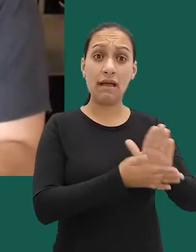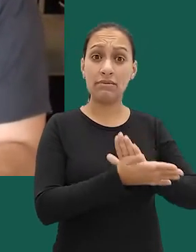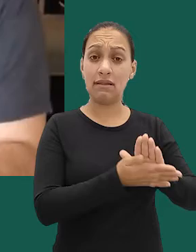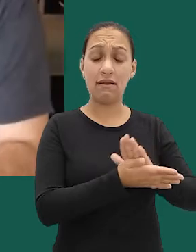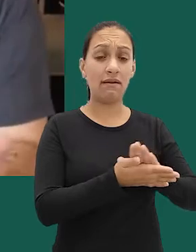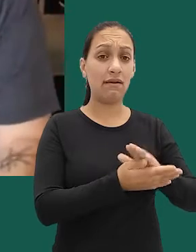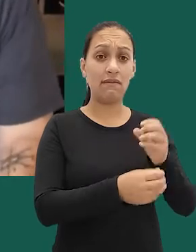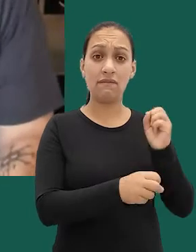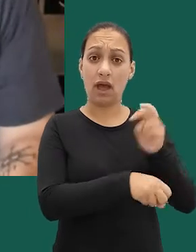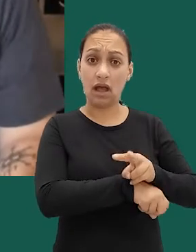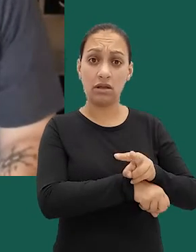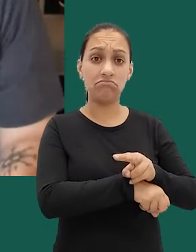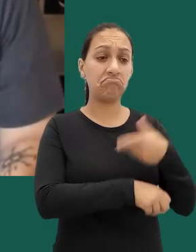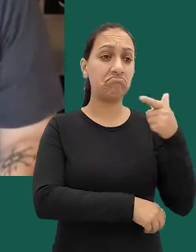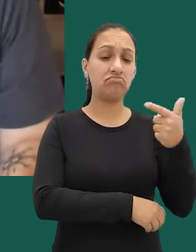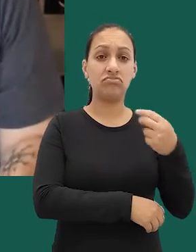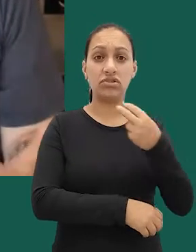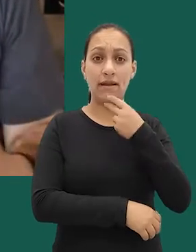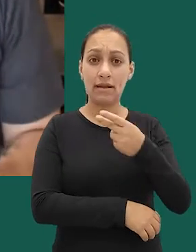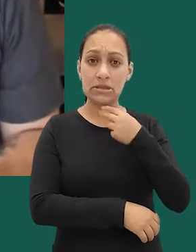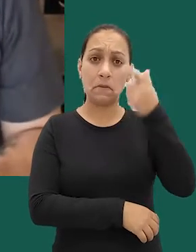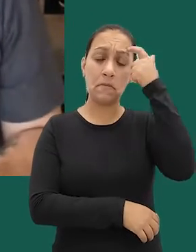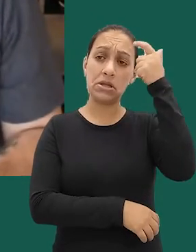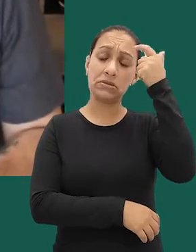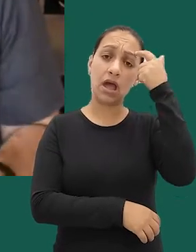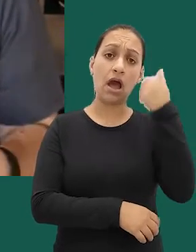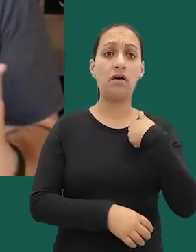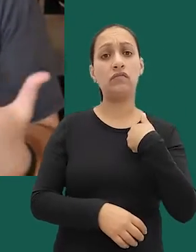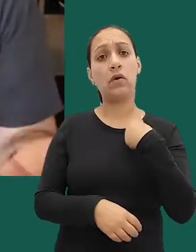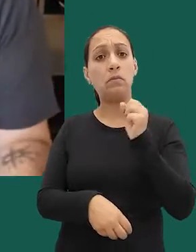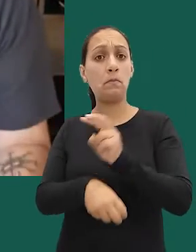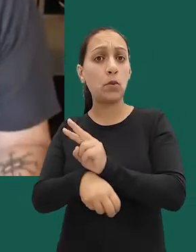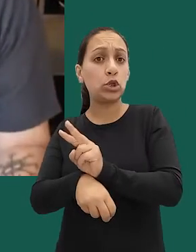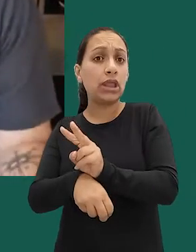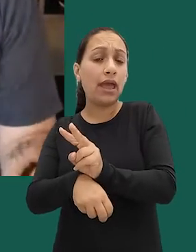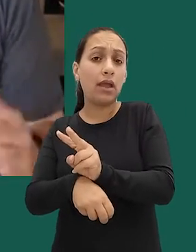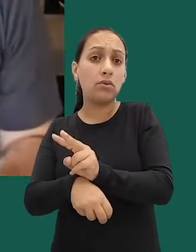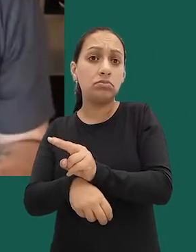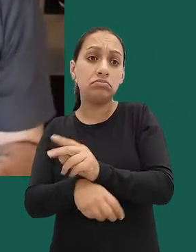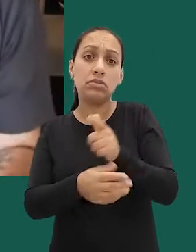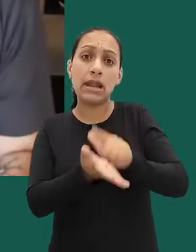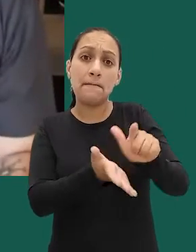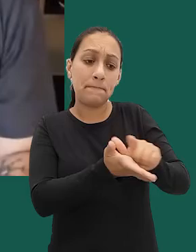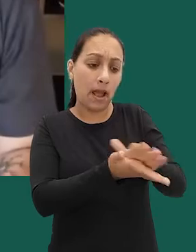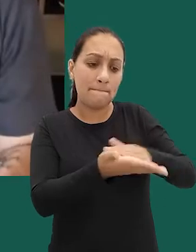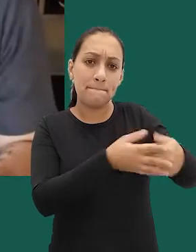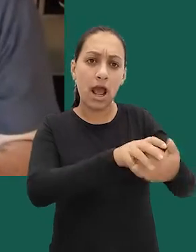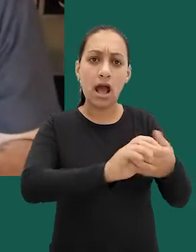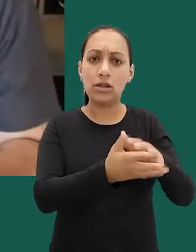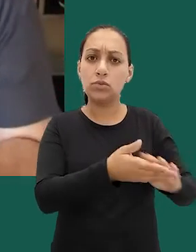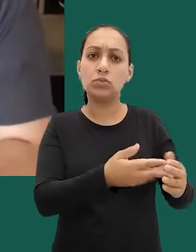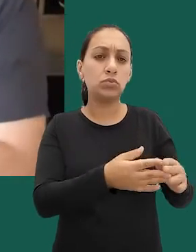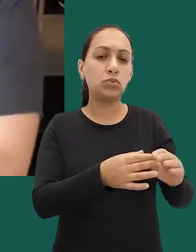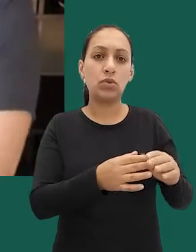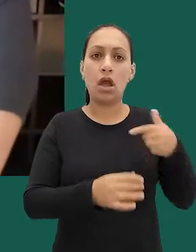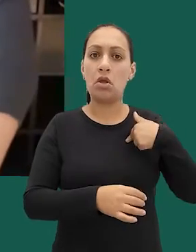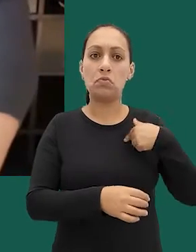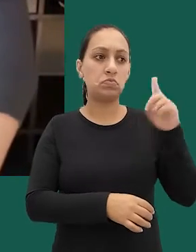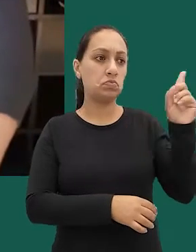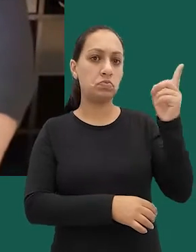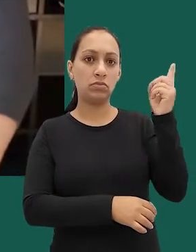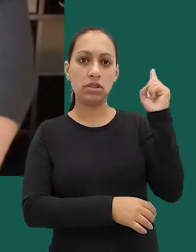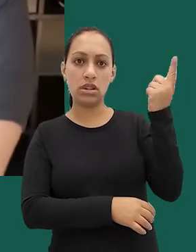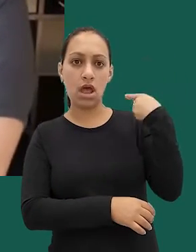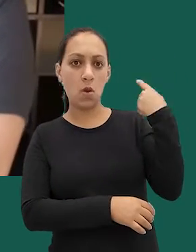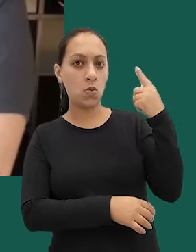inglês, o que eu pensei? Eu vou aplicar para porteiro, eu vou lavar prato, eu tentei de tudo e eu fui negado em todas as vagas. Eu não consegui nem